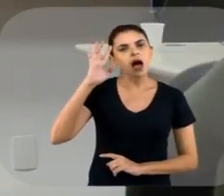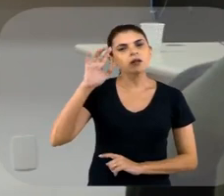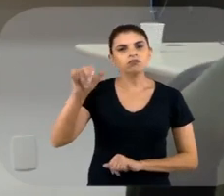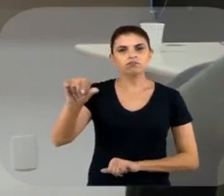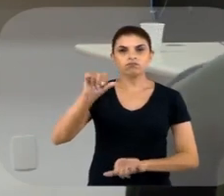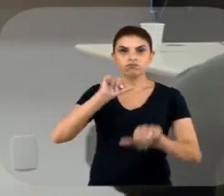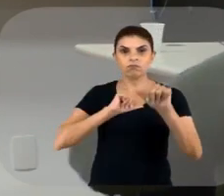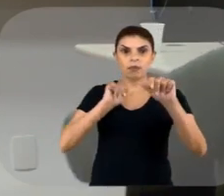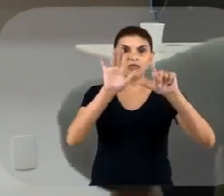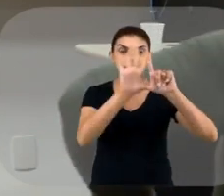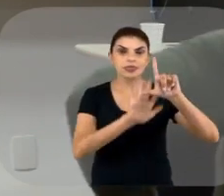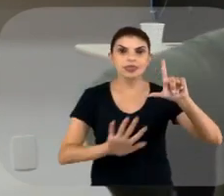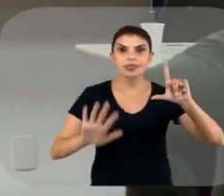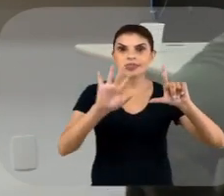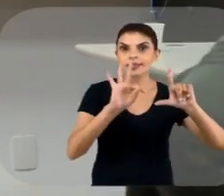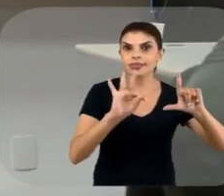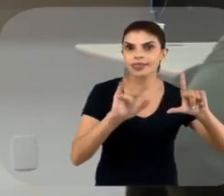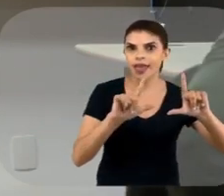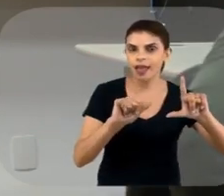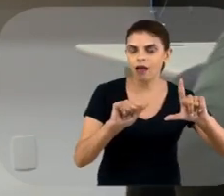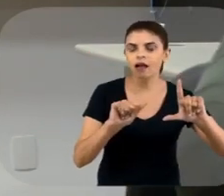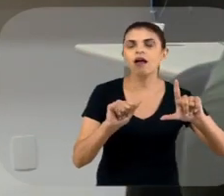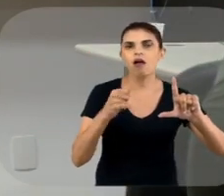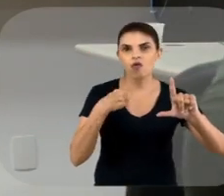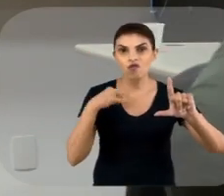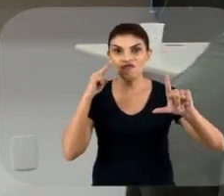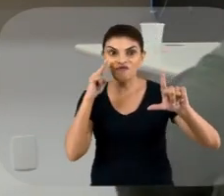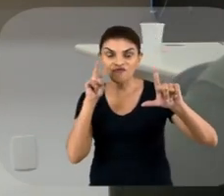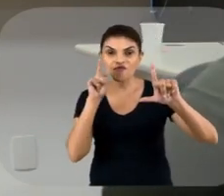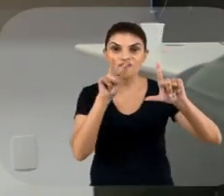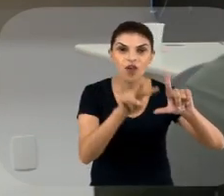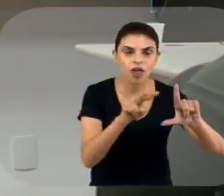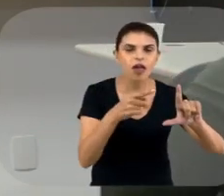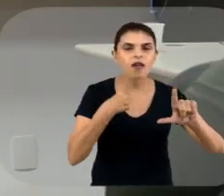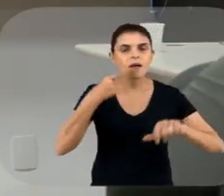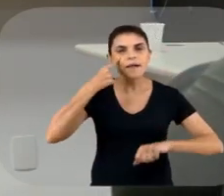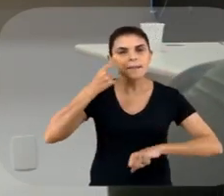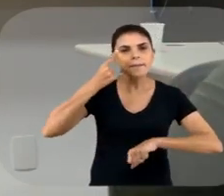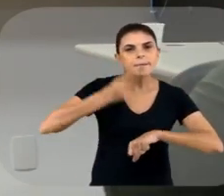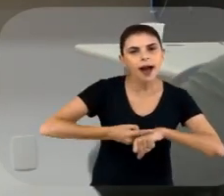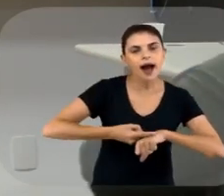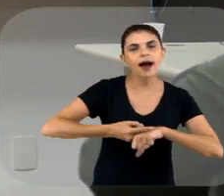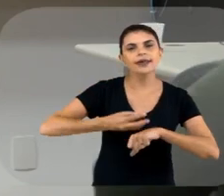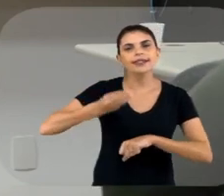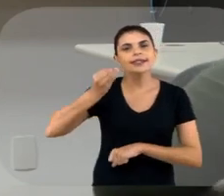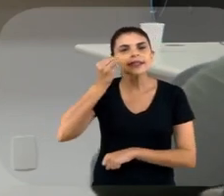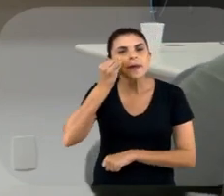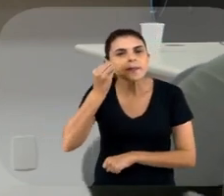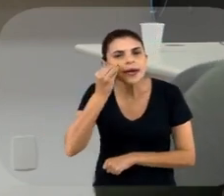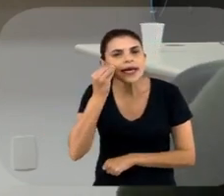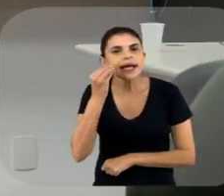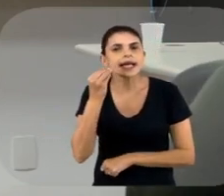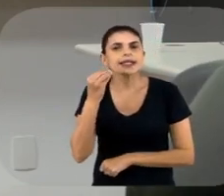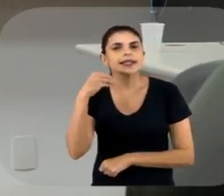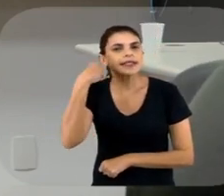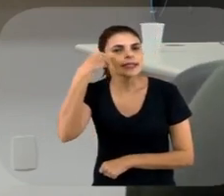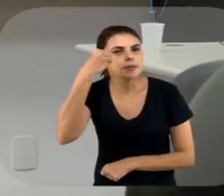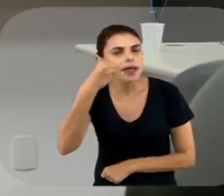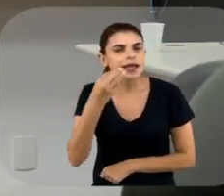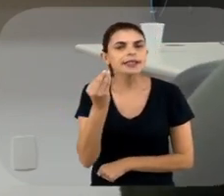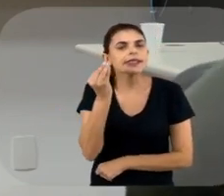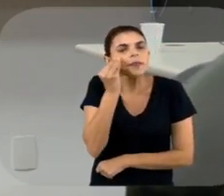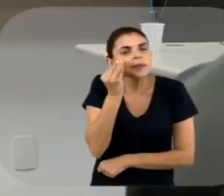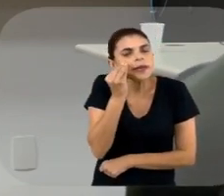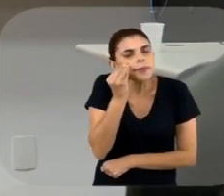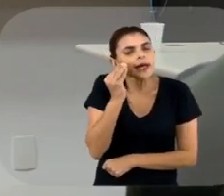como a tela, né, que é onde a gente vê e experimenta essa experiência,